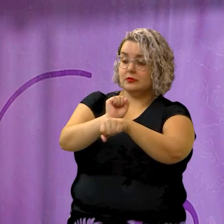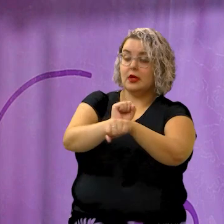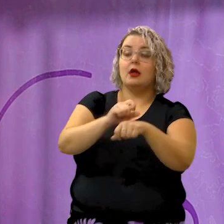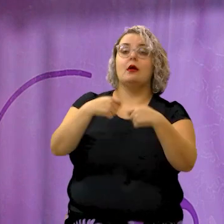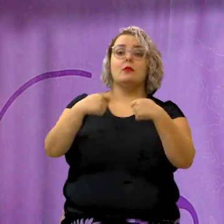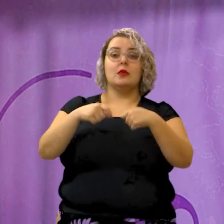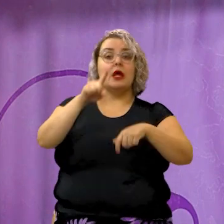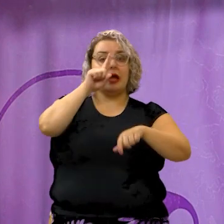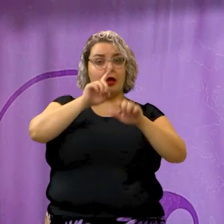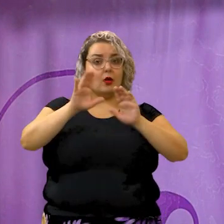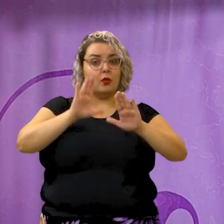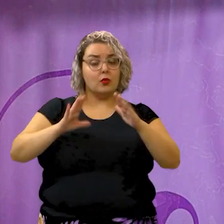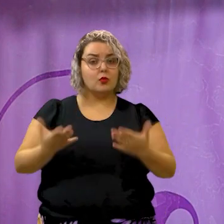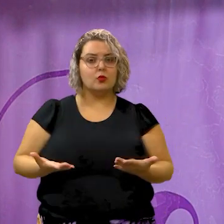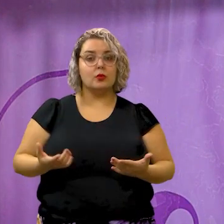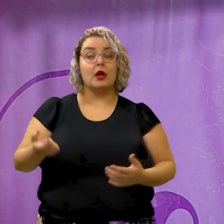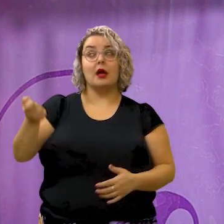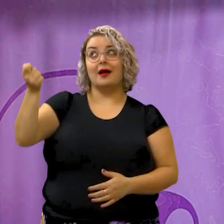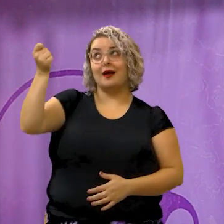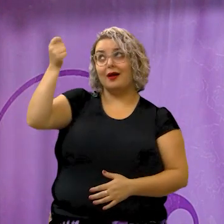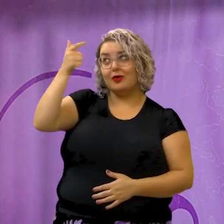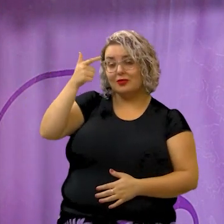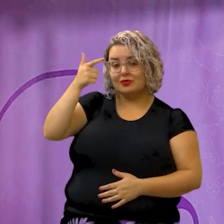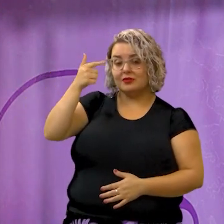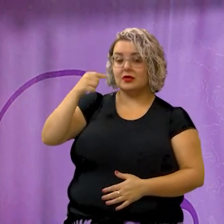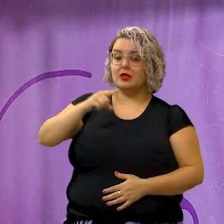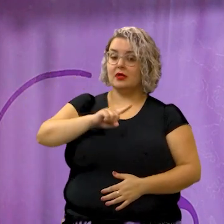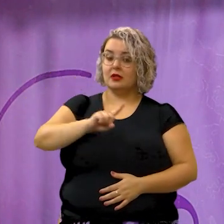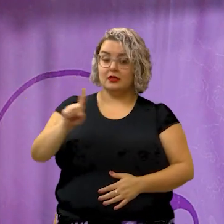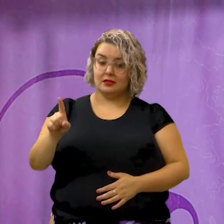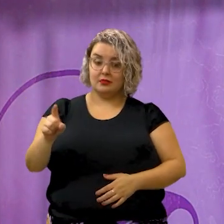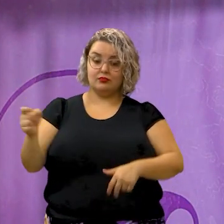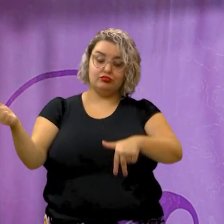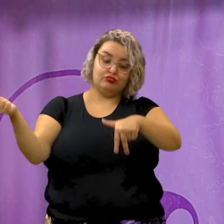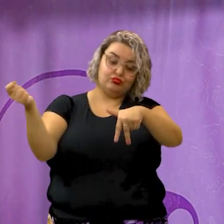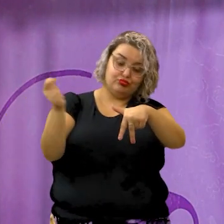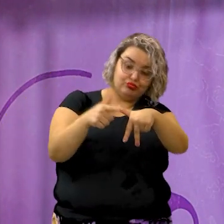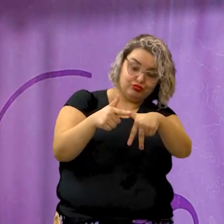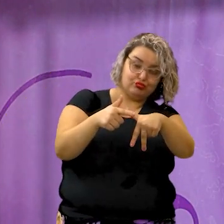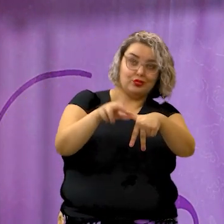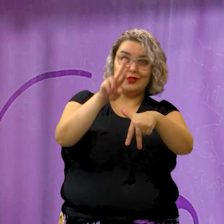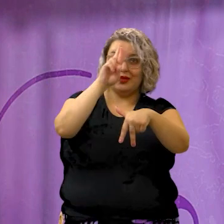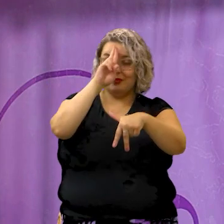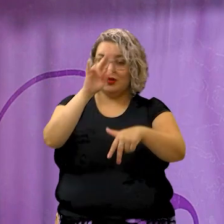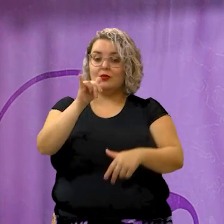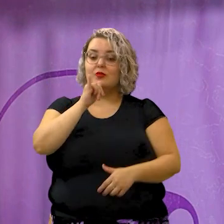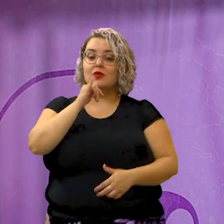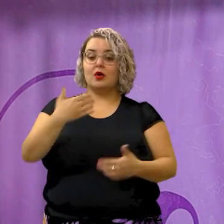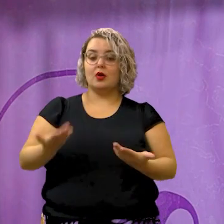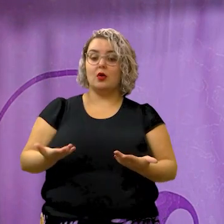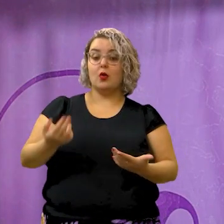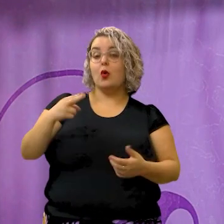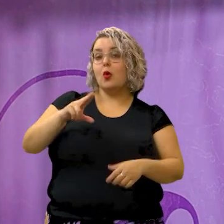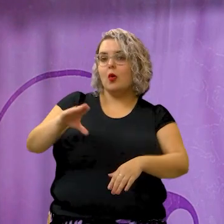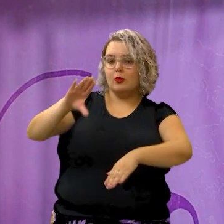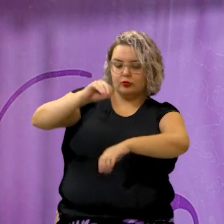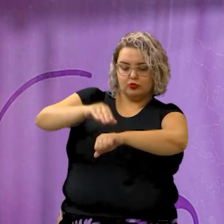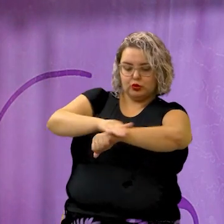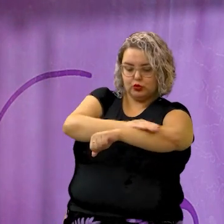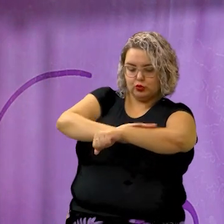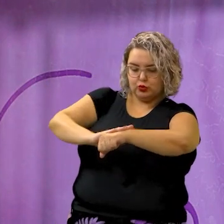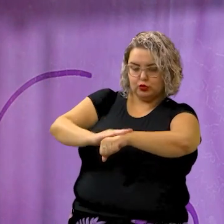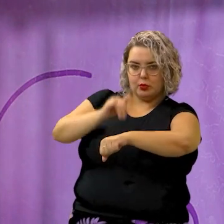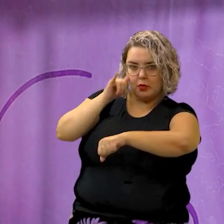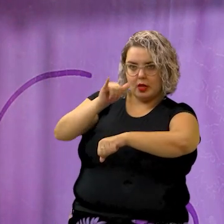nessas paradas também é preciso tomar cuidado em relação ao sol, não ficar nessa exposição do meio-dia, por exemplo, ou